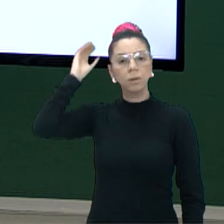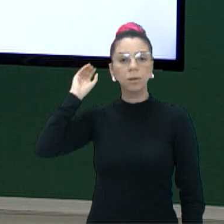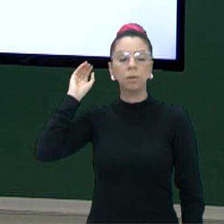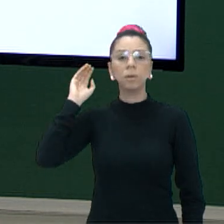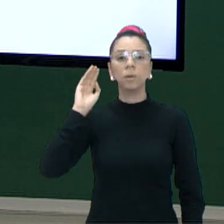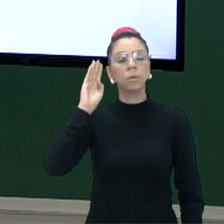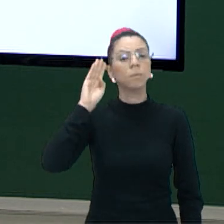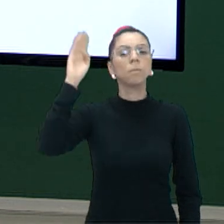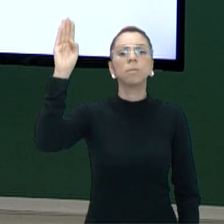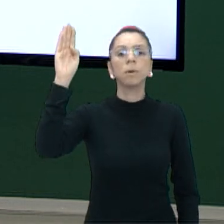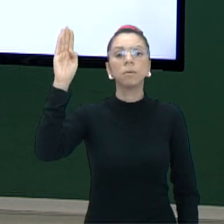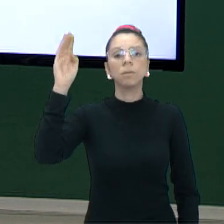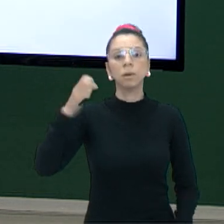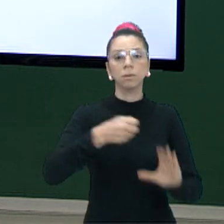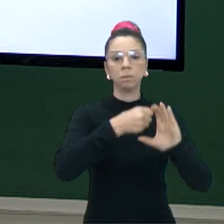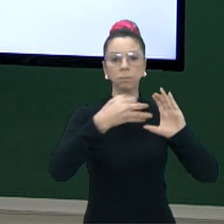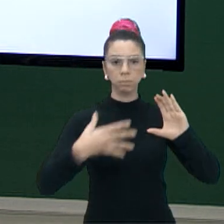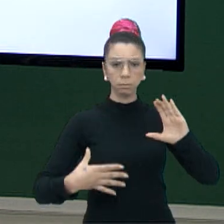principais aspectos.